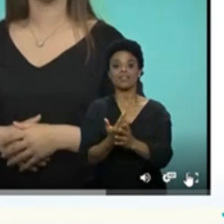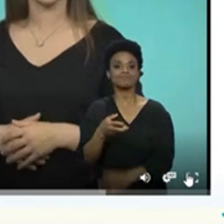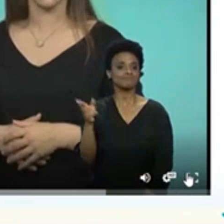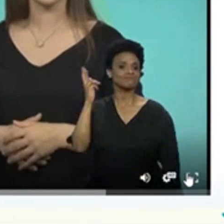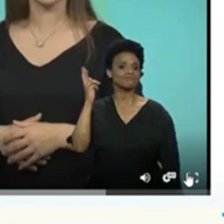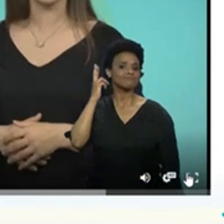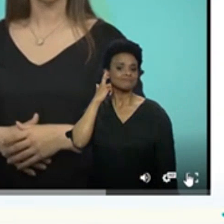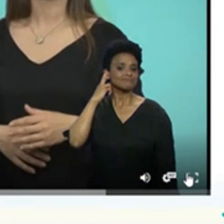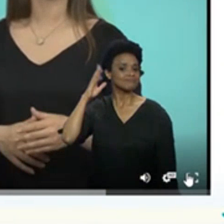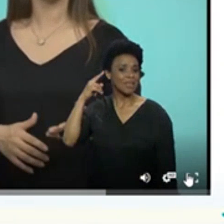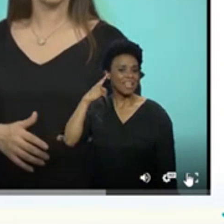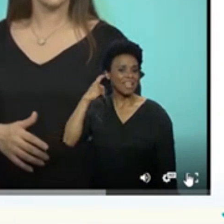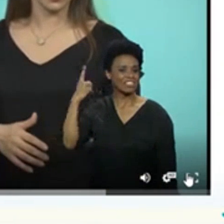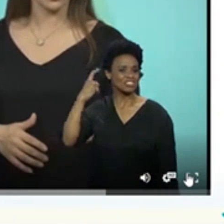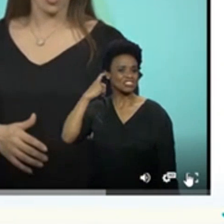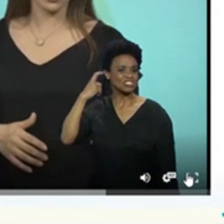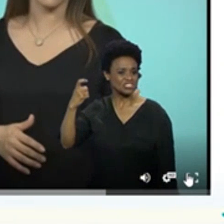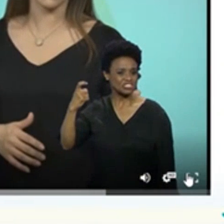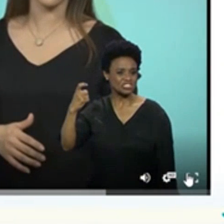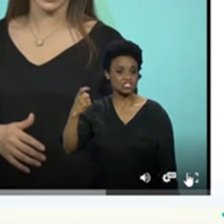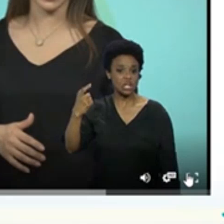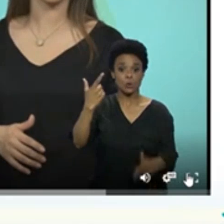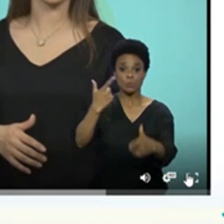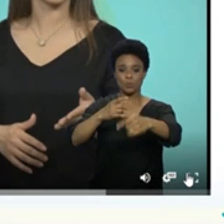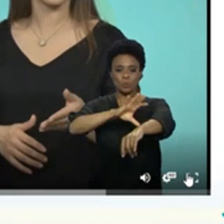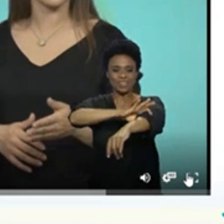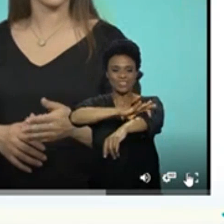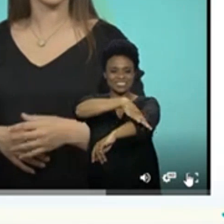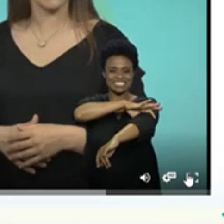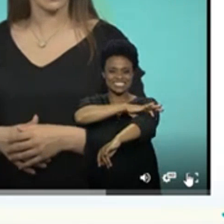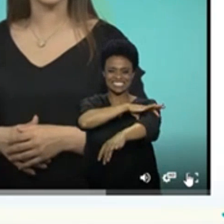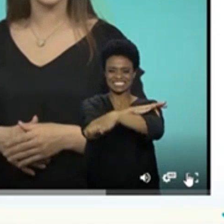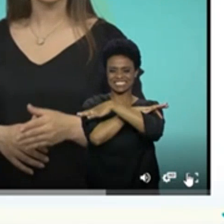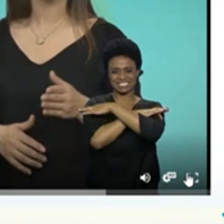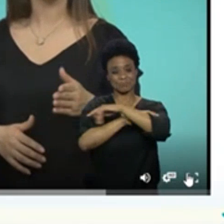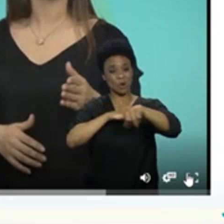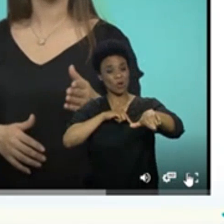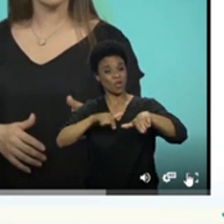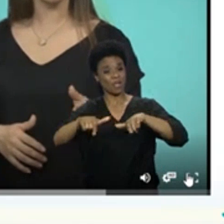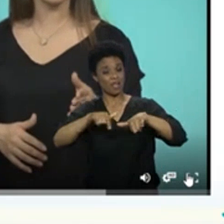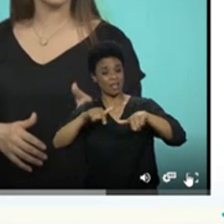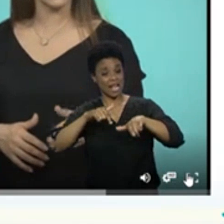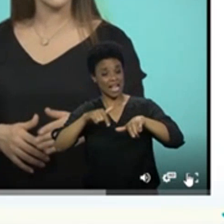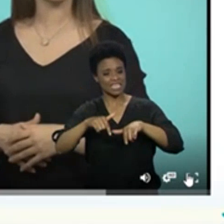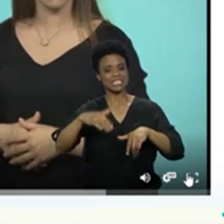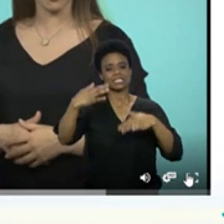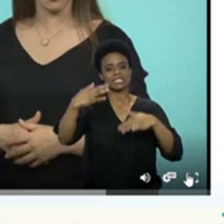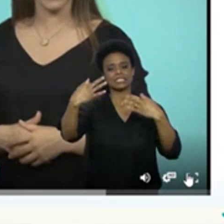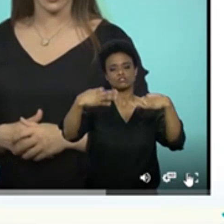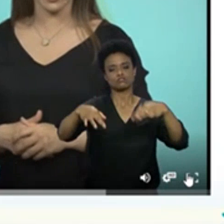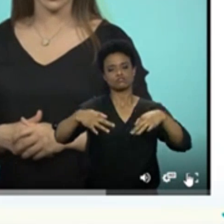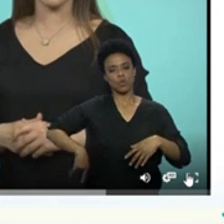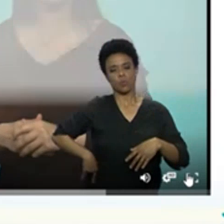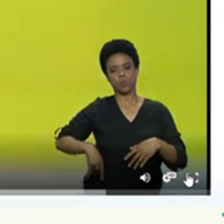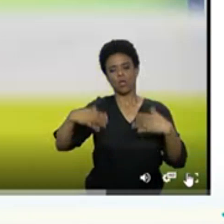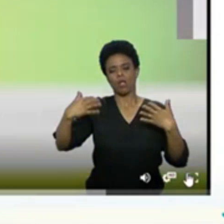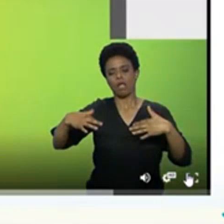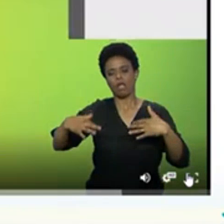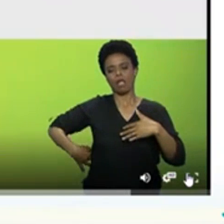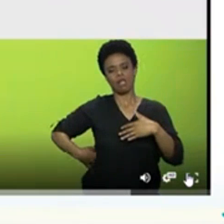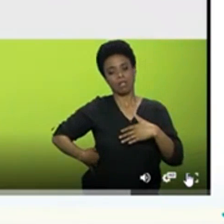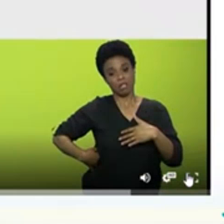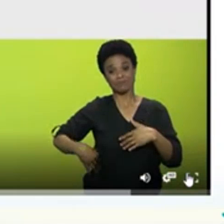auditiva induzida por ruído, distúrbios osteomusculares relacionados ao trabalho e as lombalgias